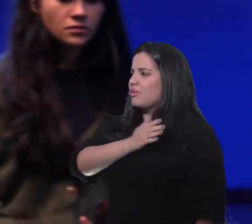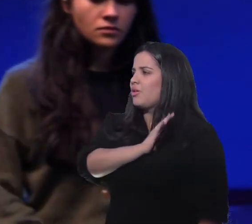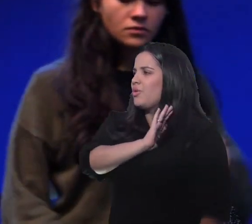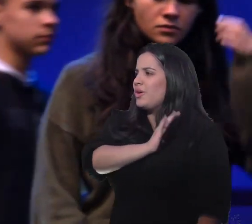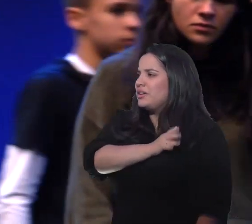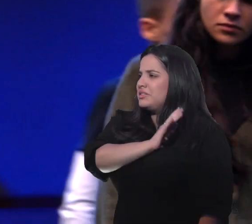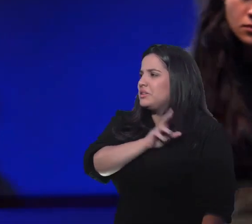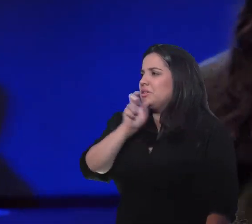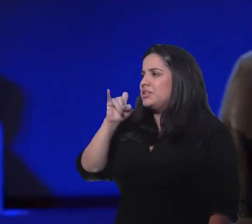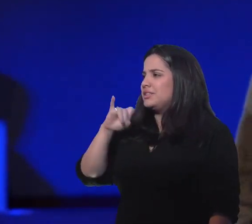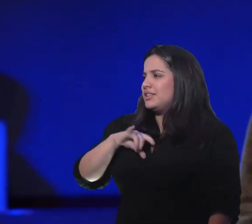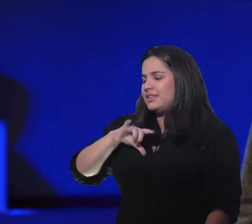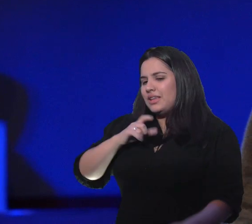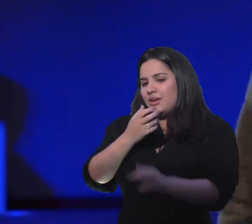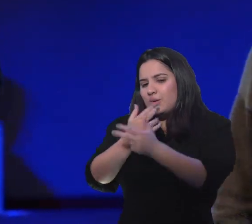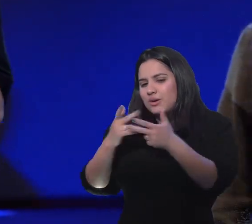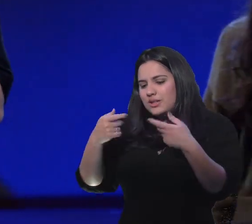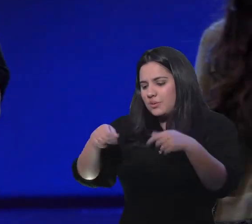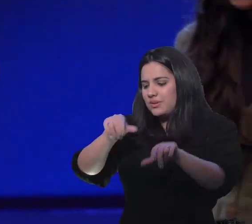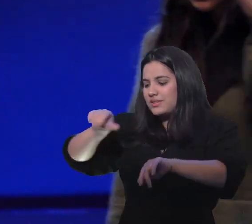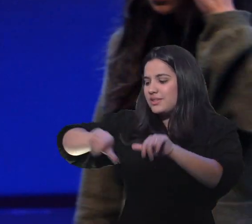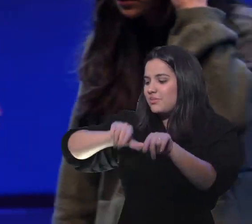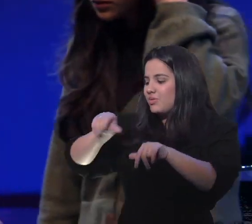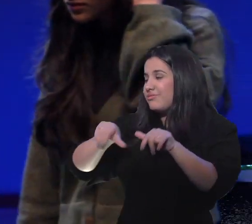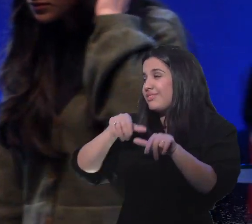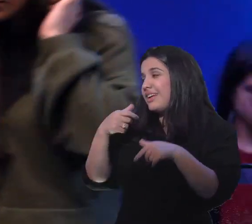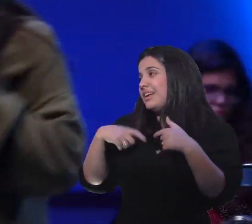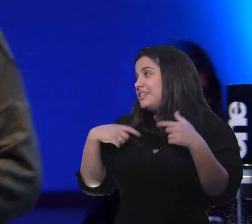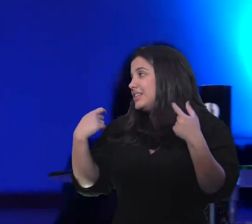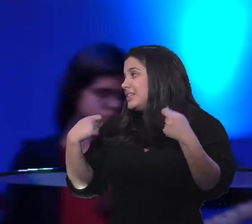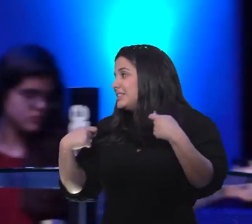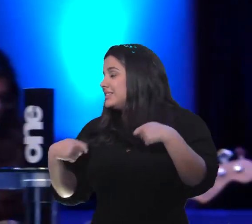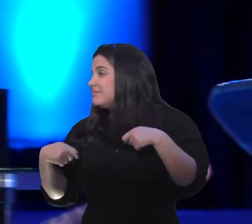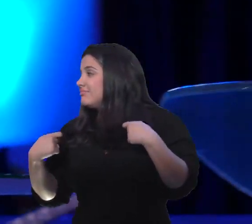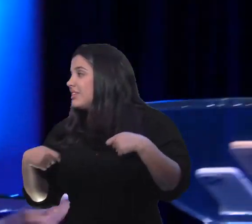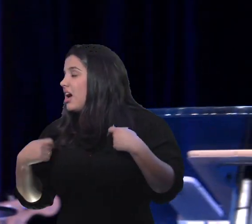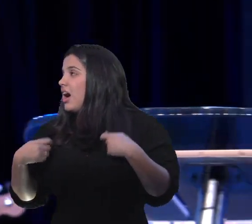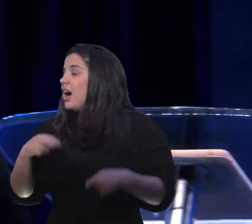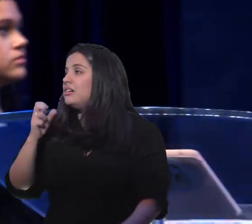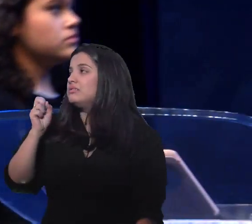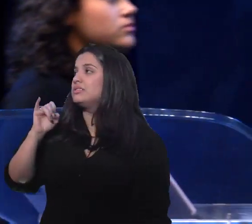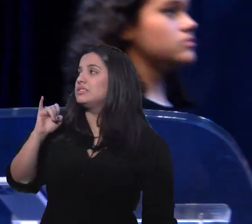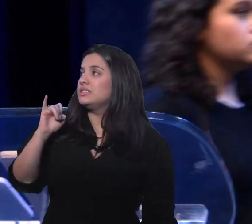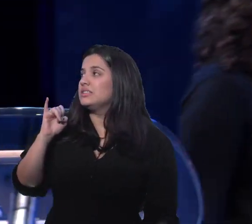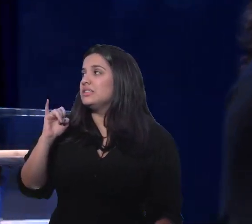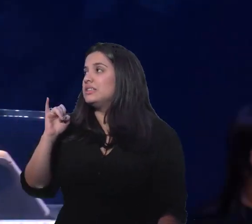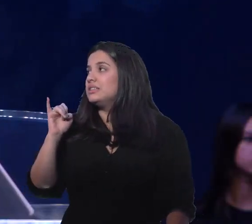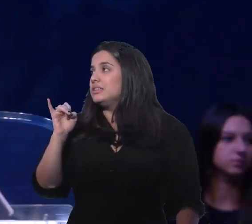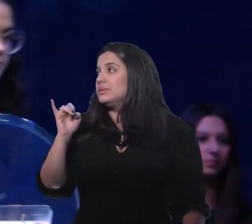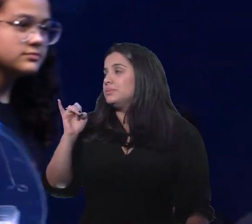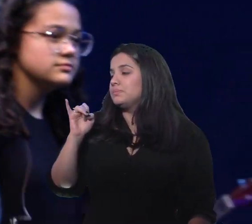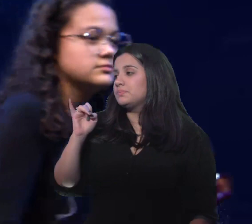Se tem algo que você precisa se arrepender, se tem algo que você precisa